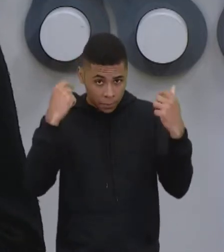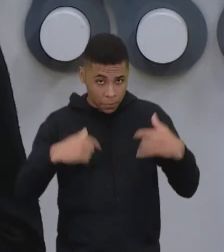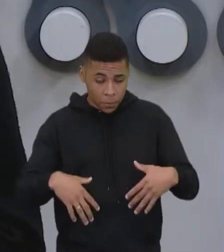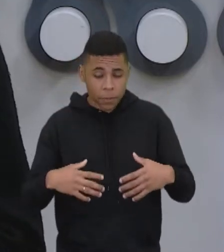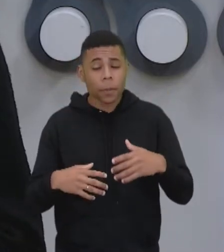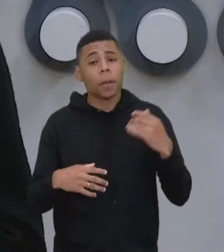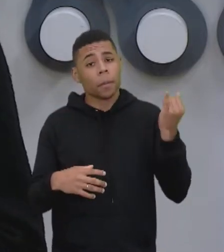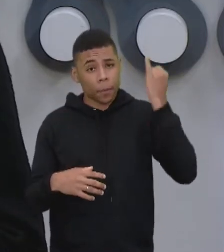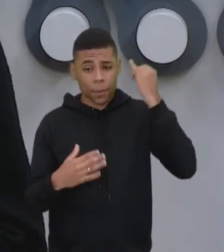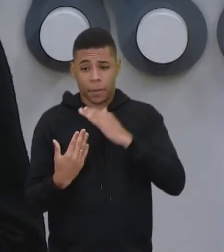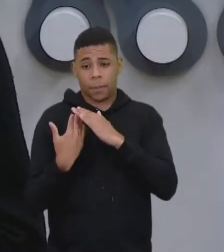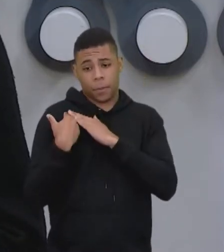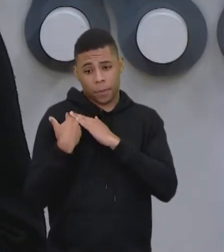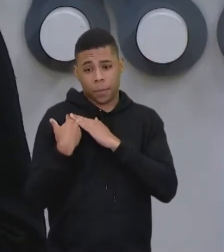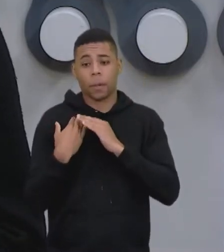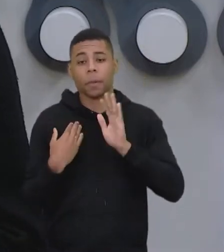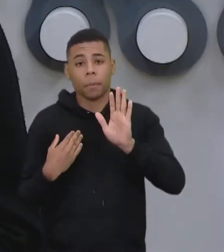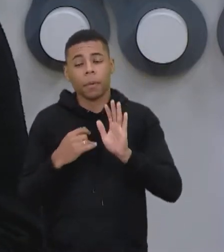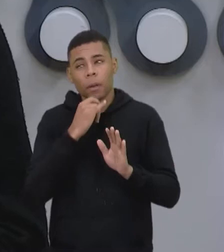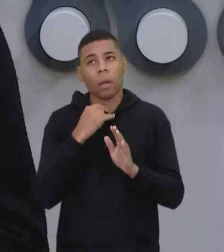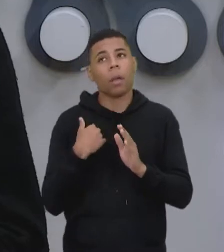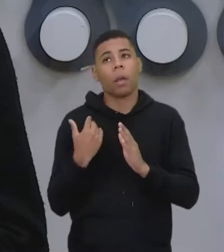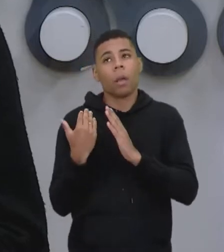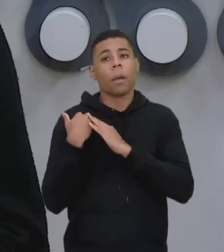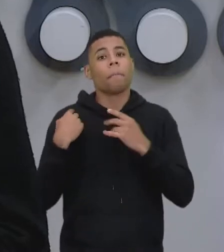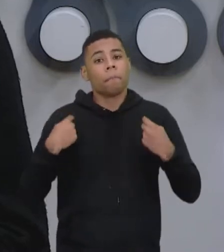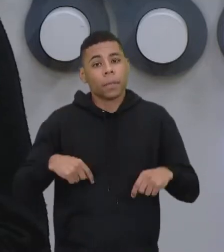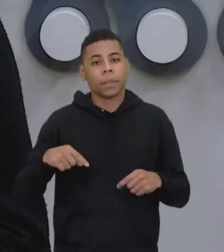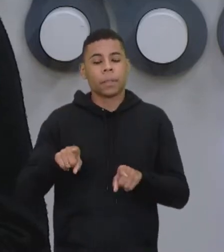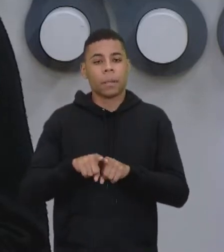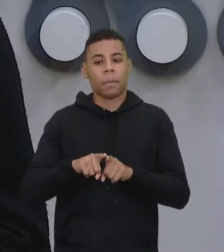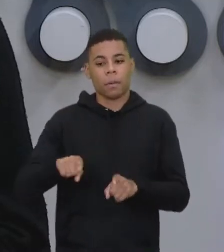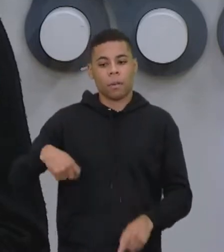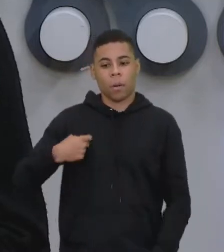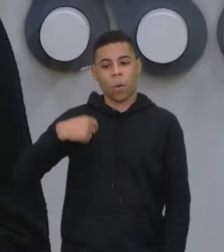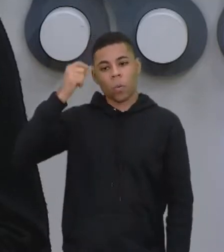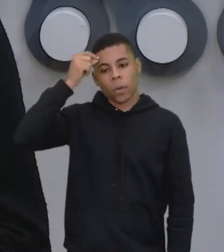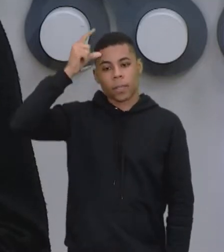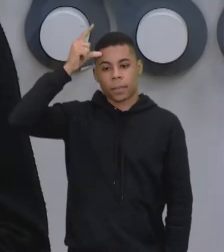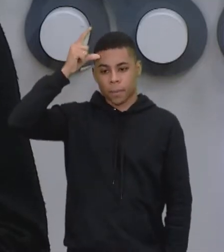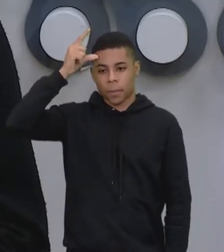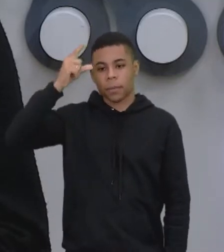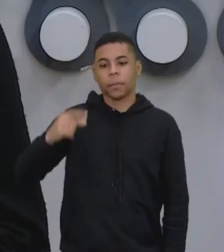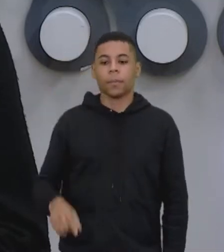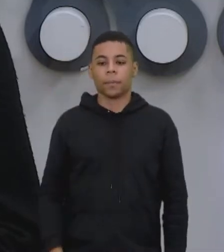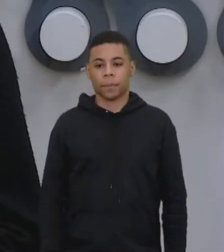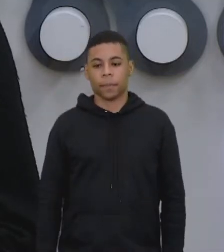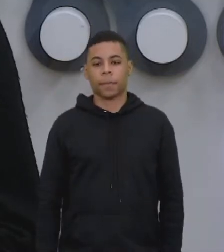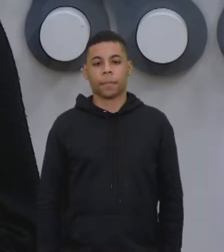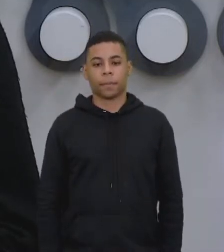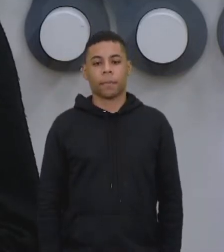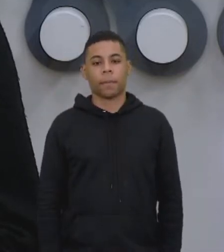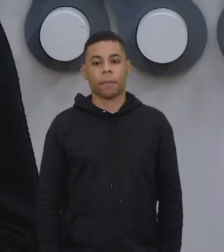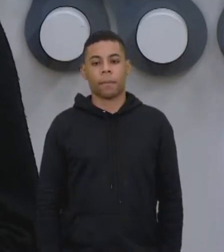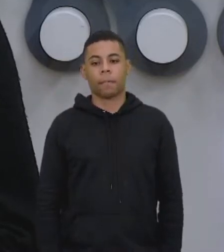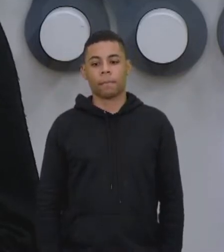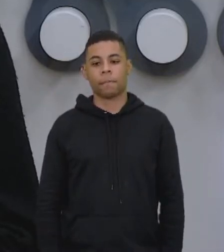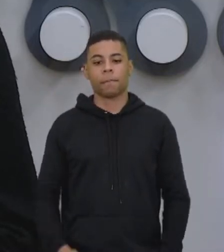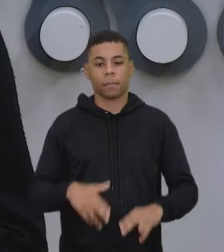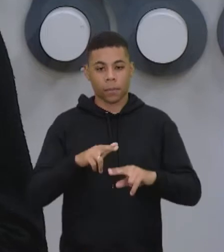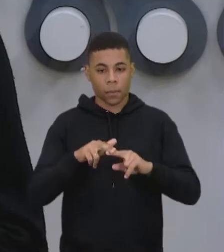é preciso ter responsabilidade. Mas para se ter responsabilidade, precisa ter conhecimento também do que se faz, né? Então eu acho que essa é a questão